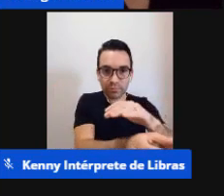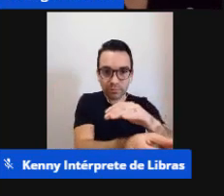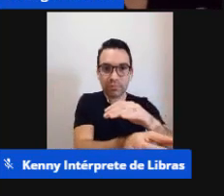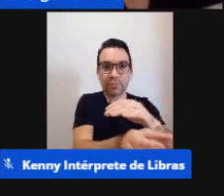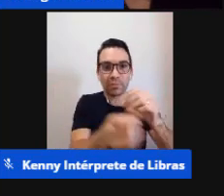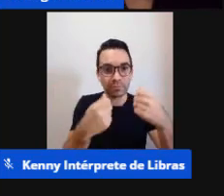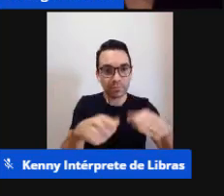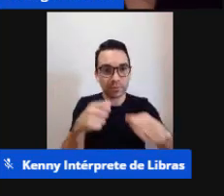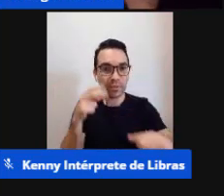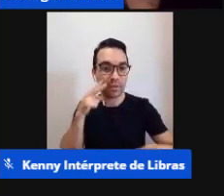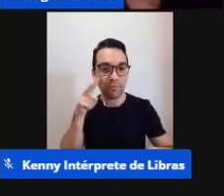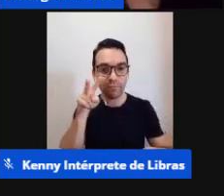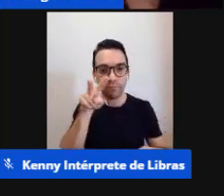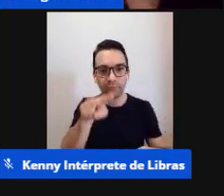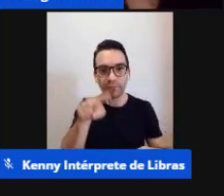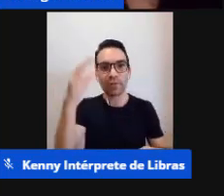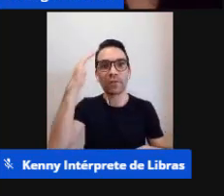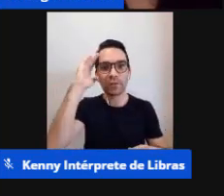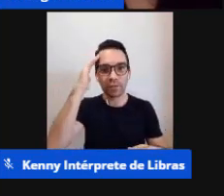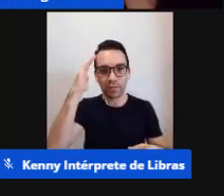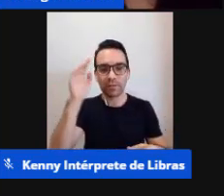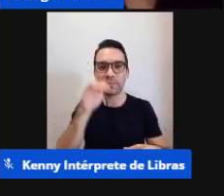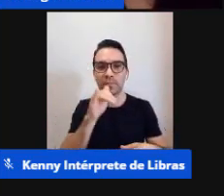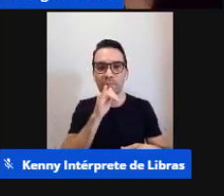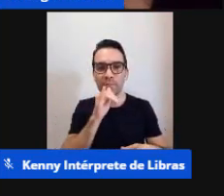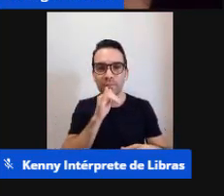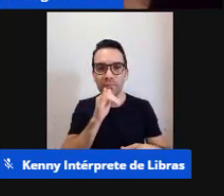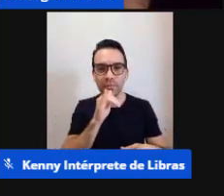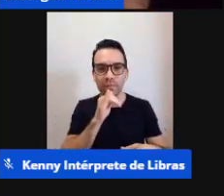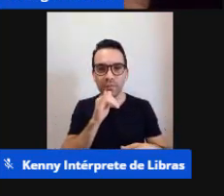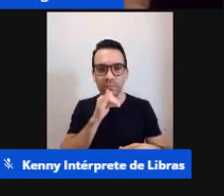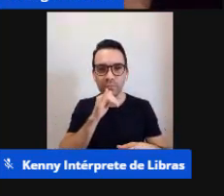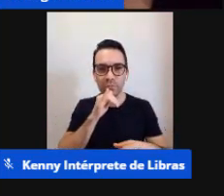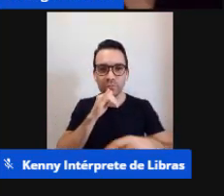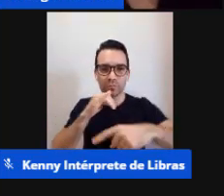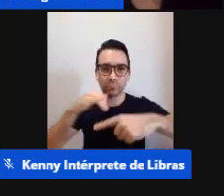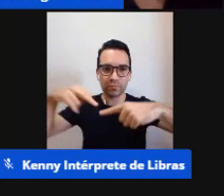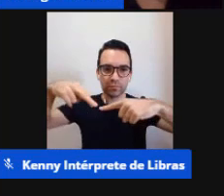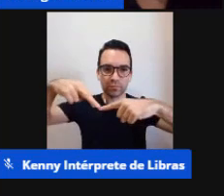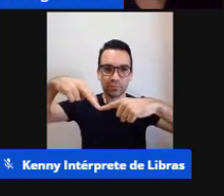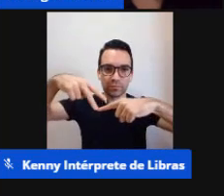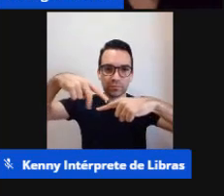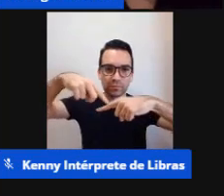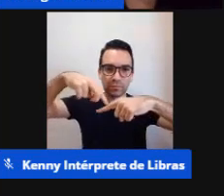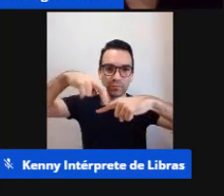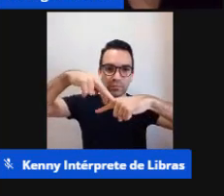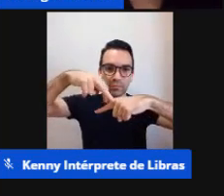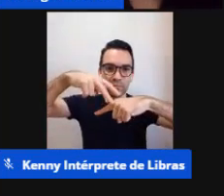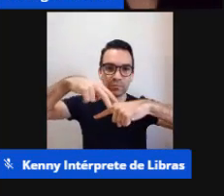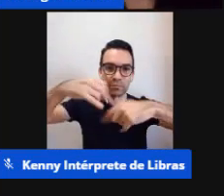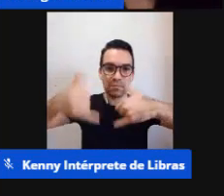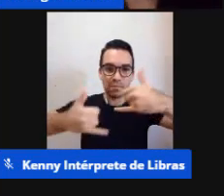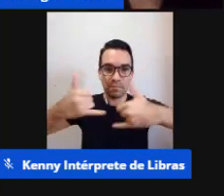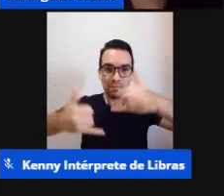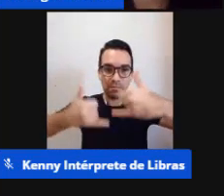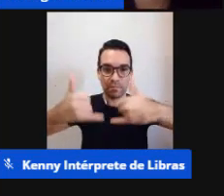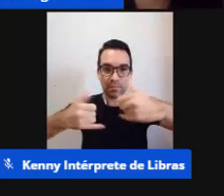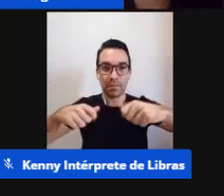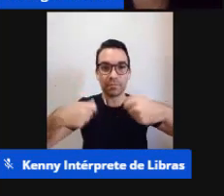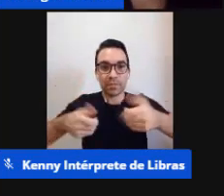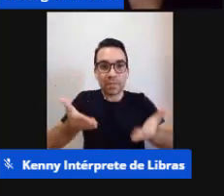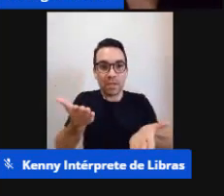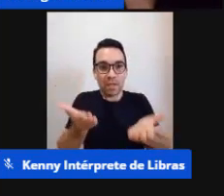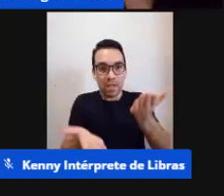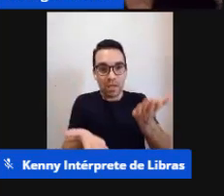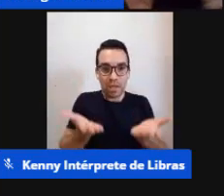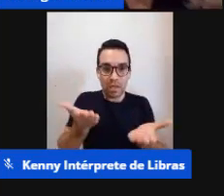ela andar sobre a corda, ela tem que ter um equilíbrio, ela tem que ter um tempo, ela tem que ir mais